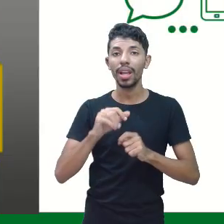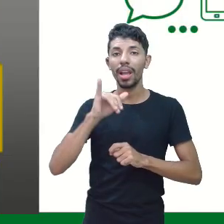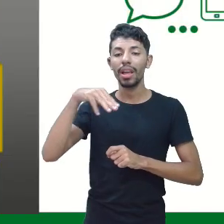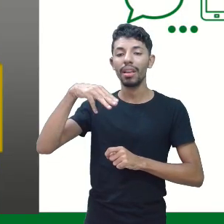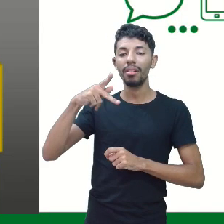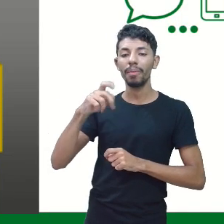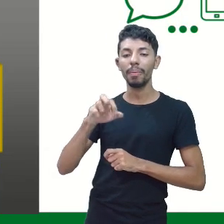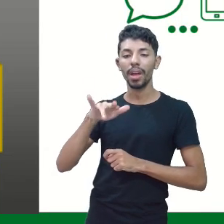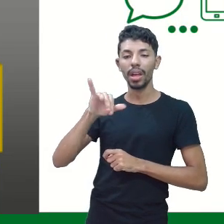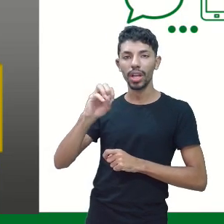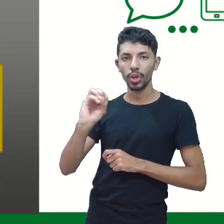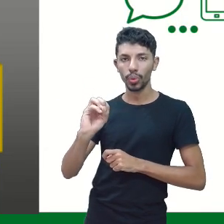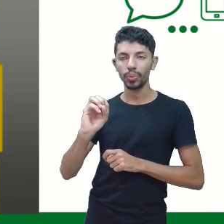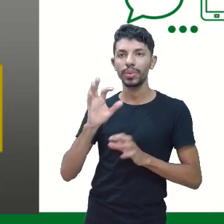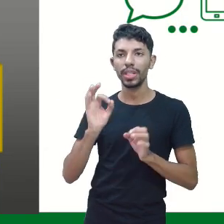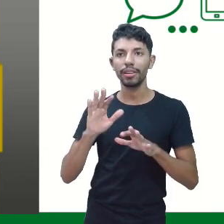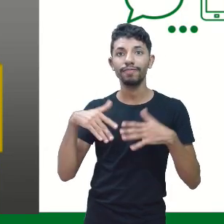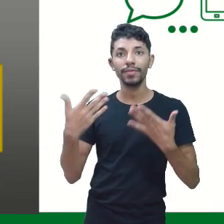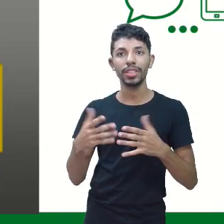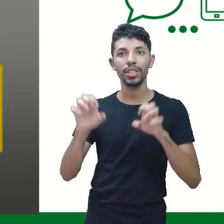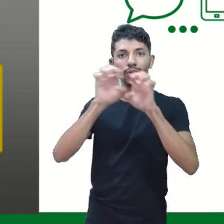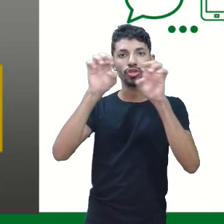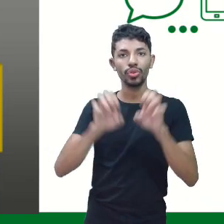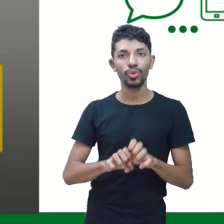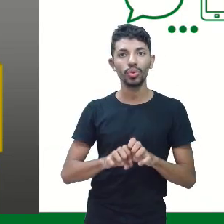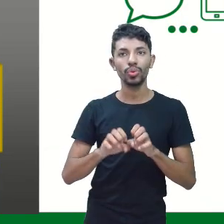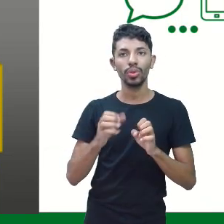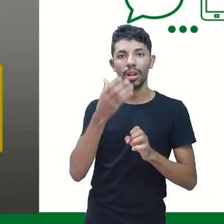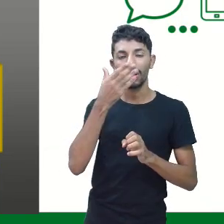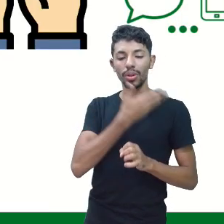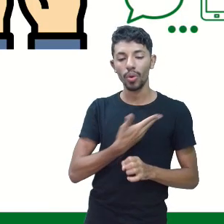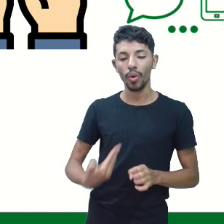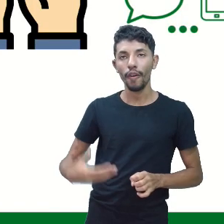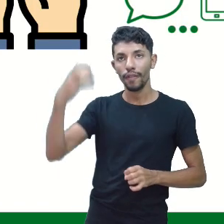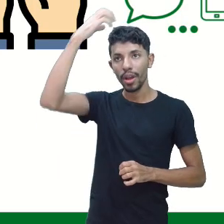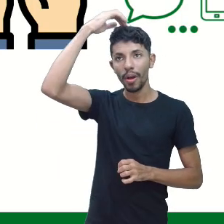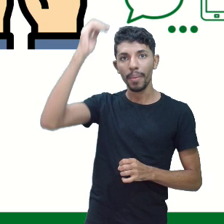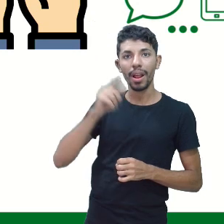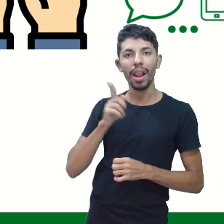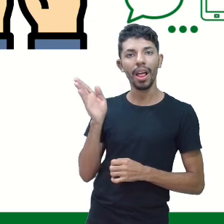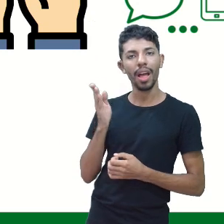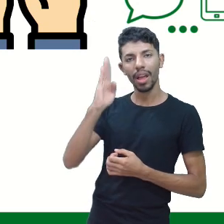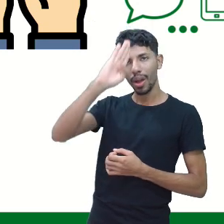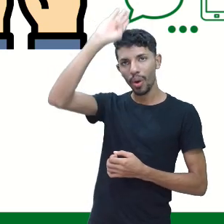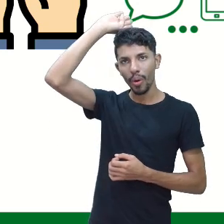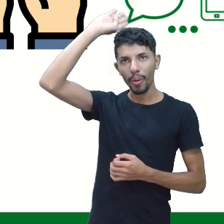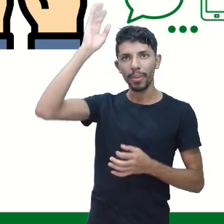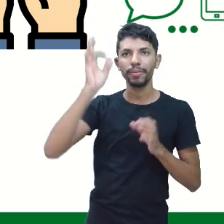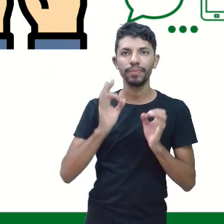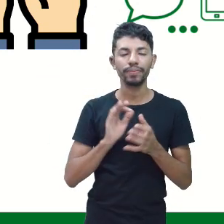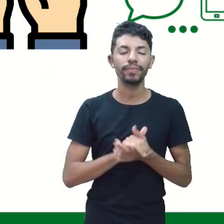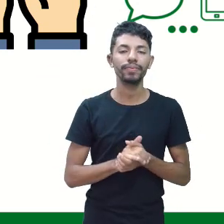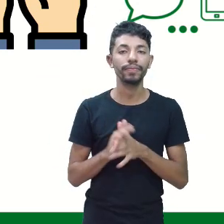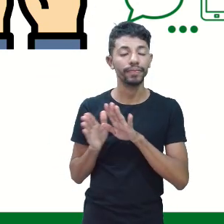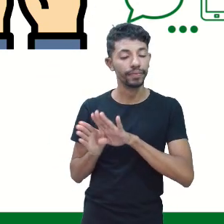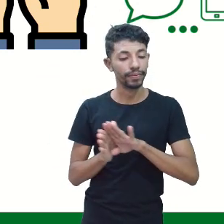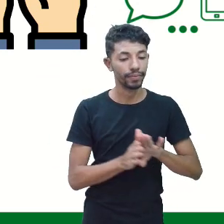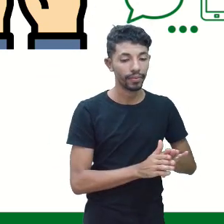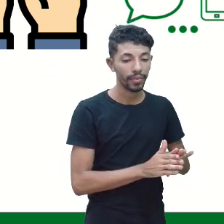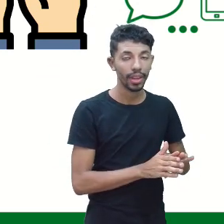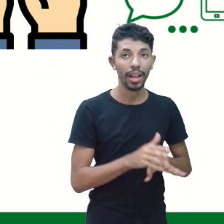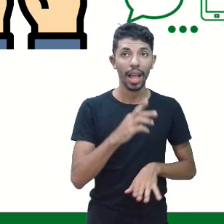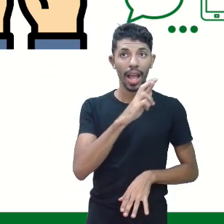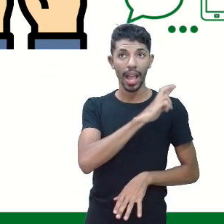basicamente a estrutura monárquica, né, em Roma. Vamos adiantar. Já a república, por sua vez, é uma palavra